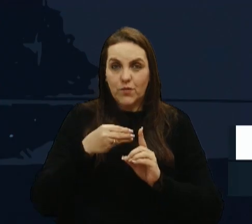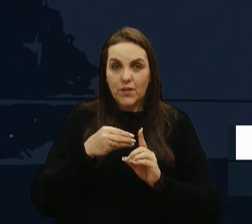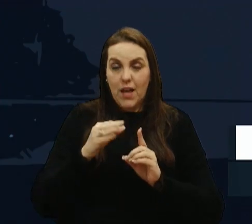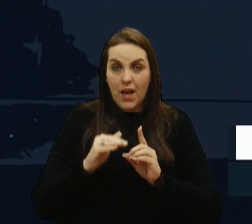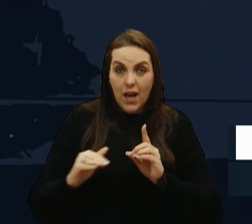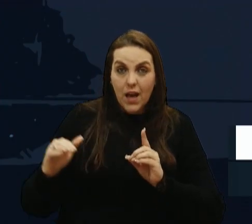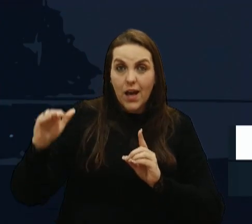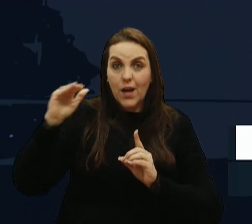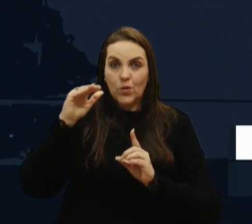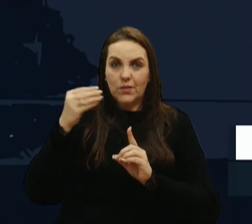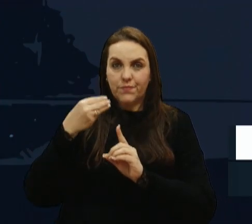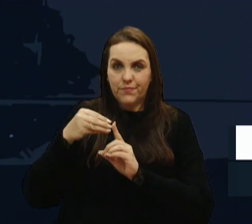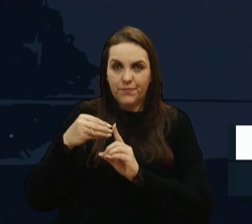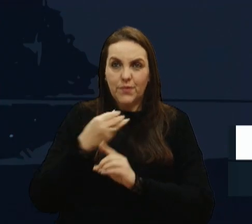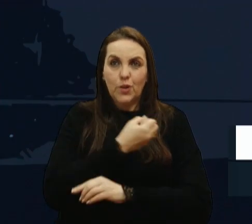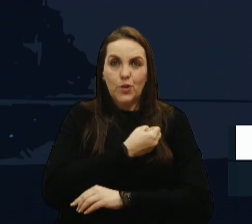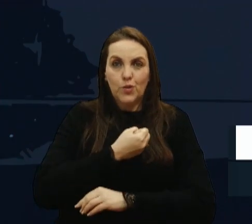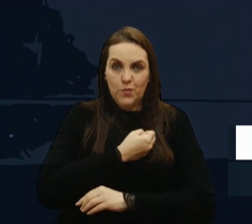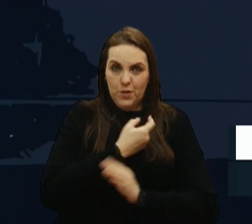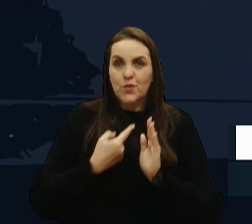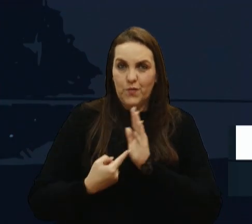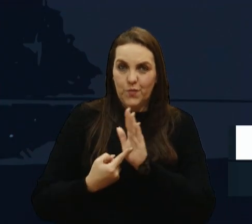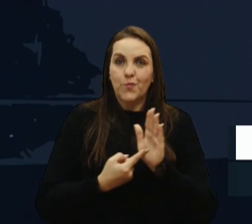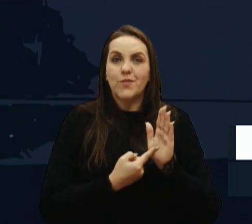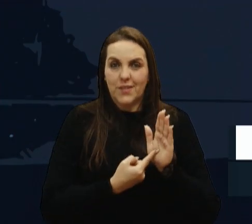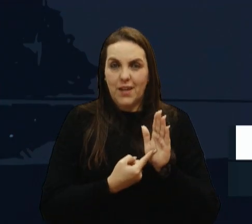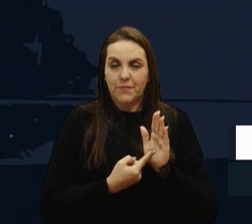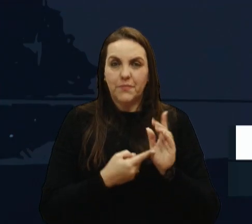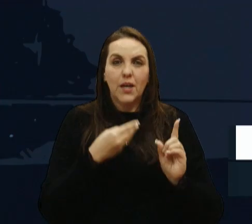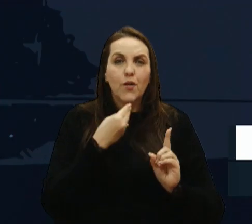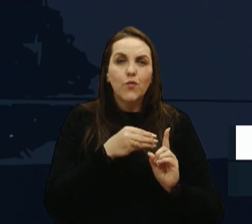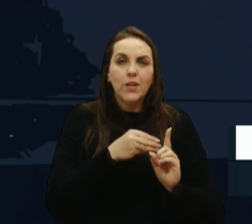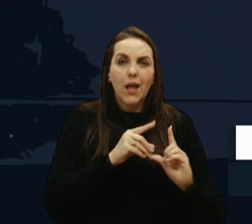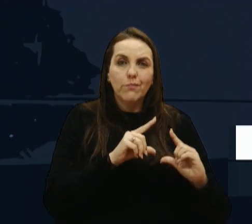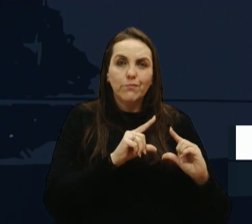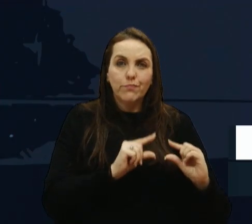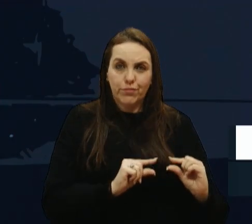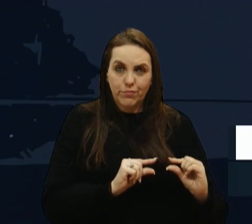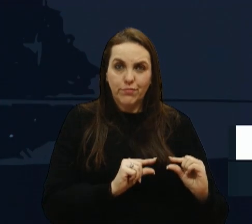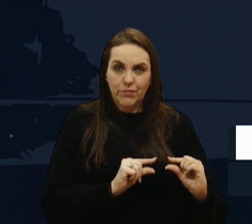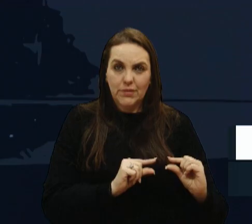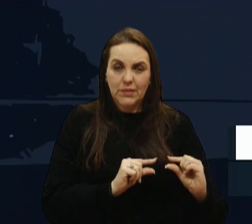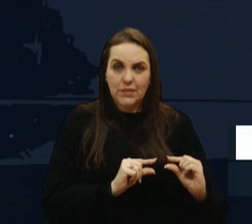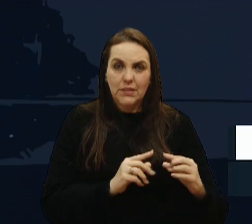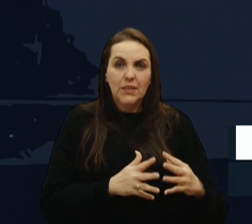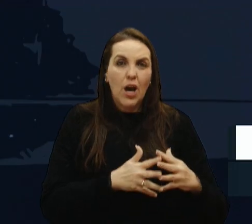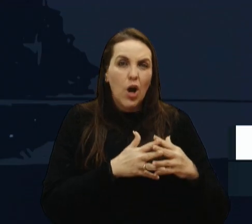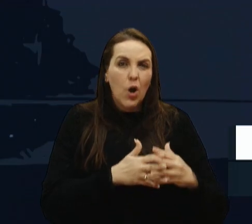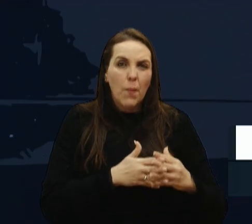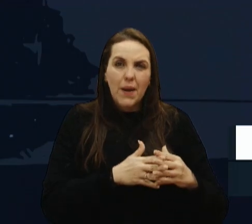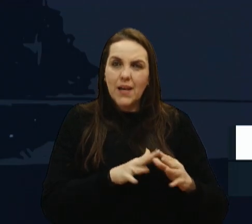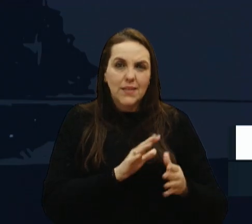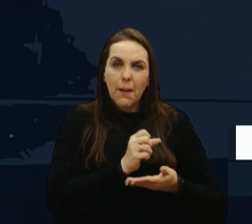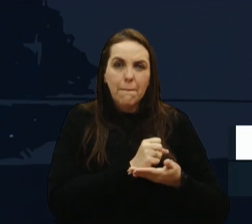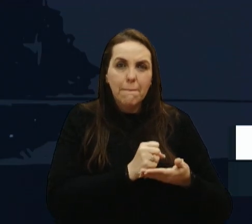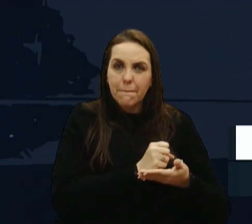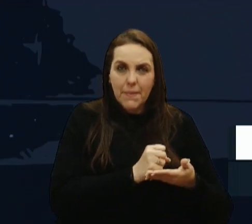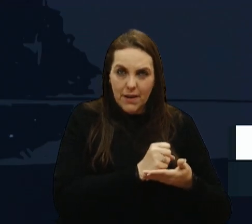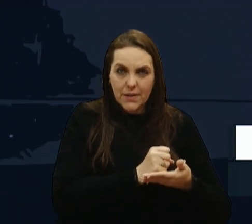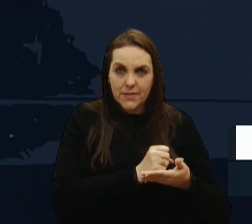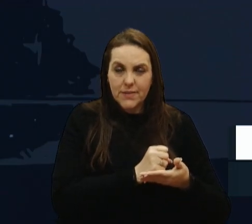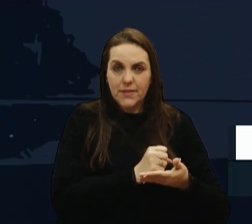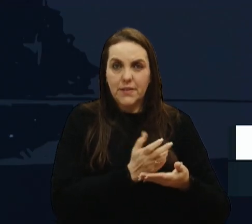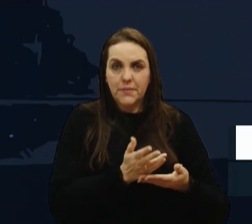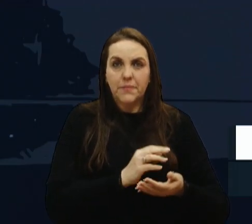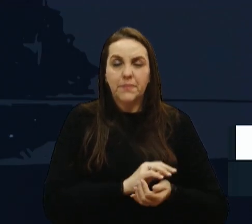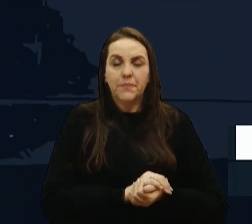Eu quero mostrar alguns números para vocês. Primeiro, na baixa vulnerabilidade, ou melhor, na complexidade básica, onde a nossa diretora é a